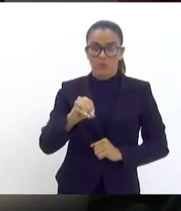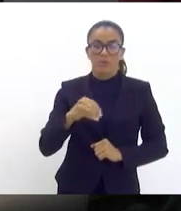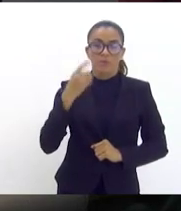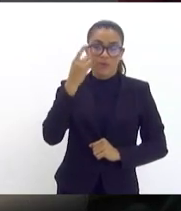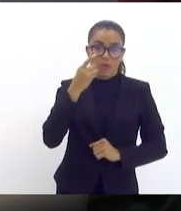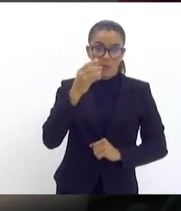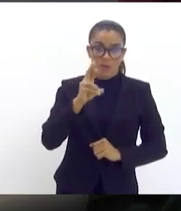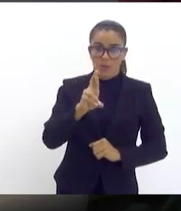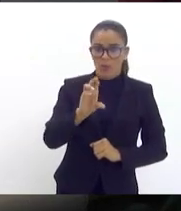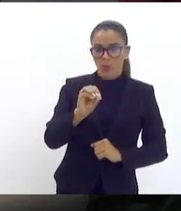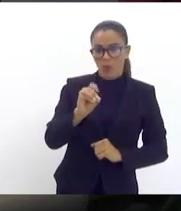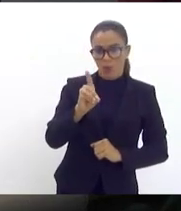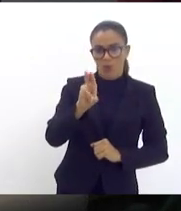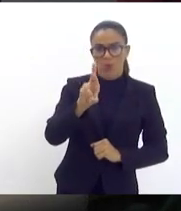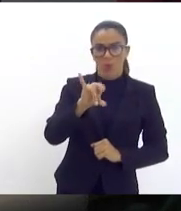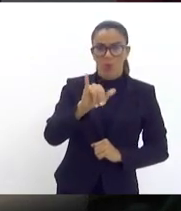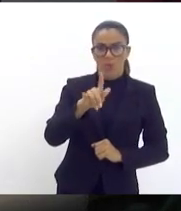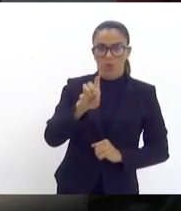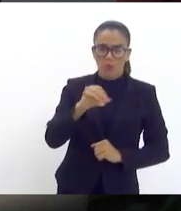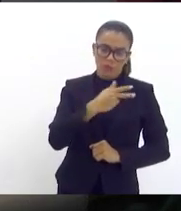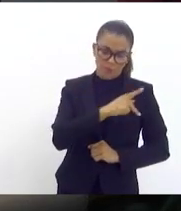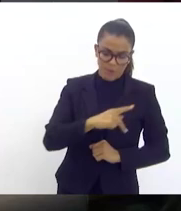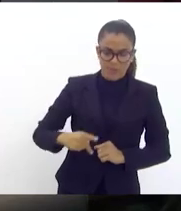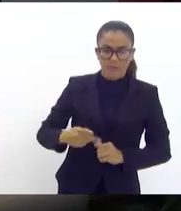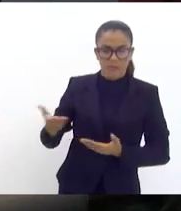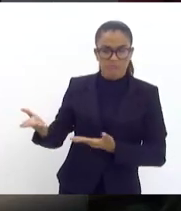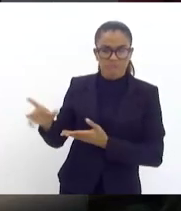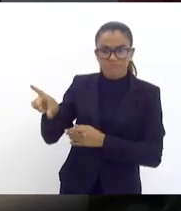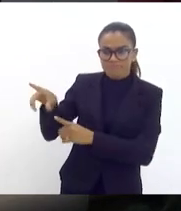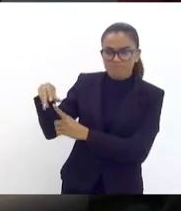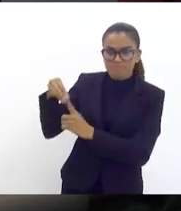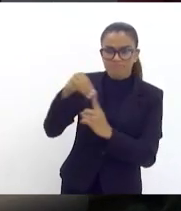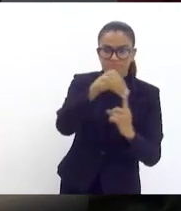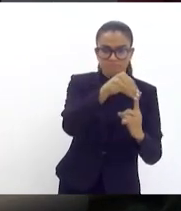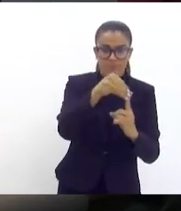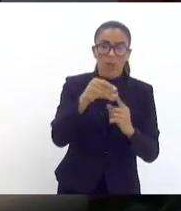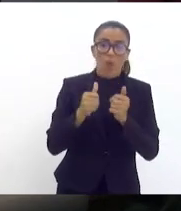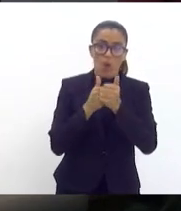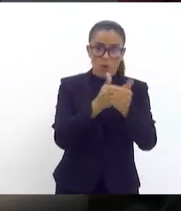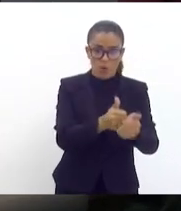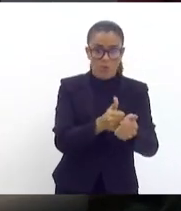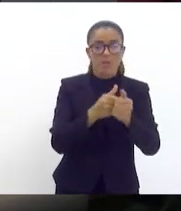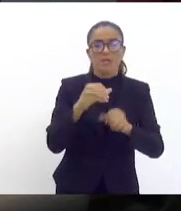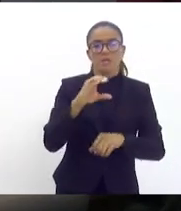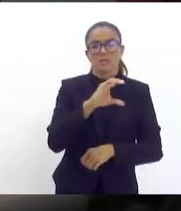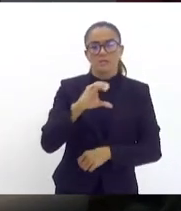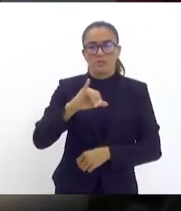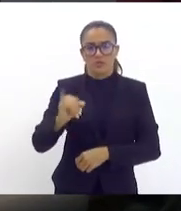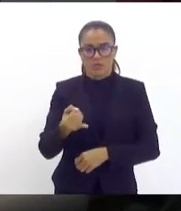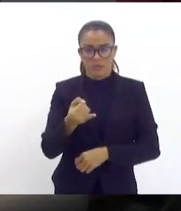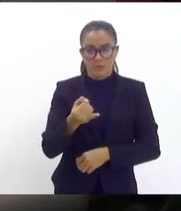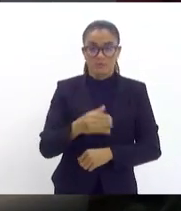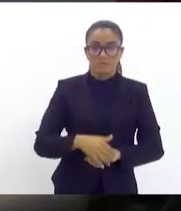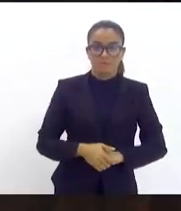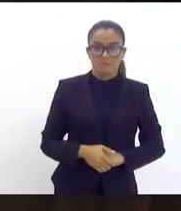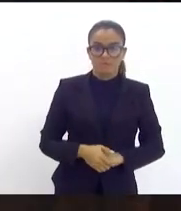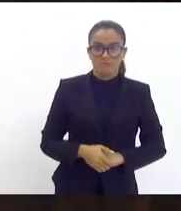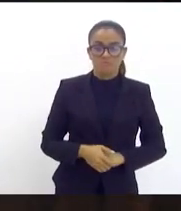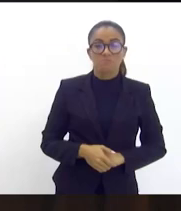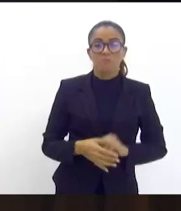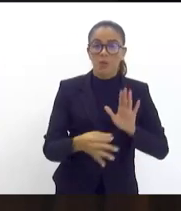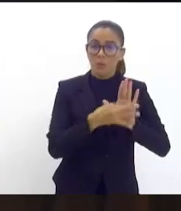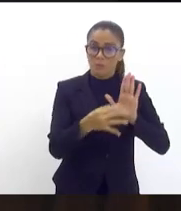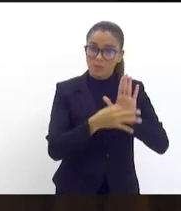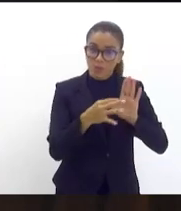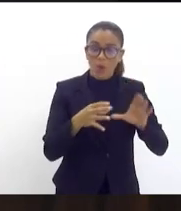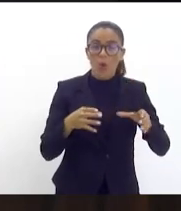Deputado Rodrigo Amorim, por favor. Presidência designa a Vossa Excelência para emitir o parecer. Acompanhe a CCJ, senhor presidente. Muito obrigado, deputado. Para emitir parecer